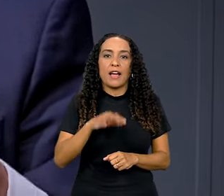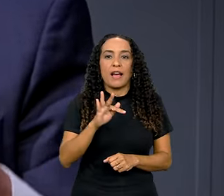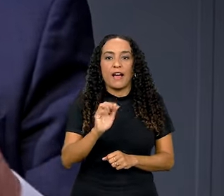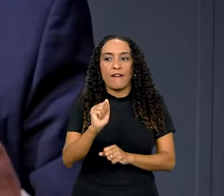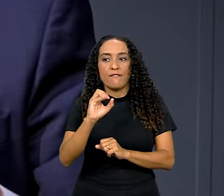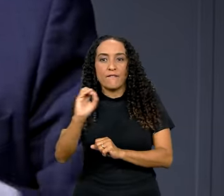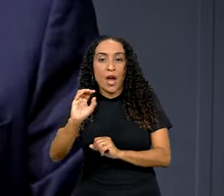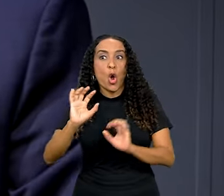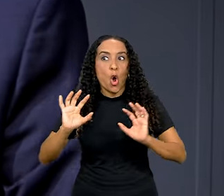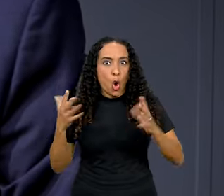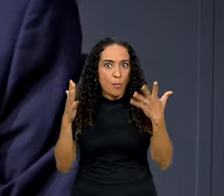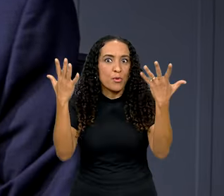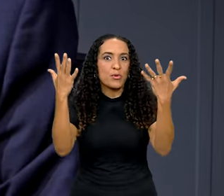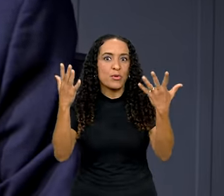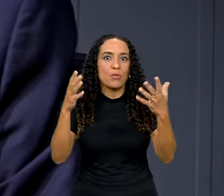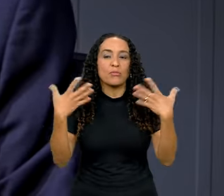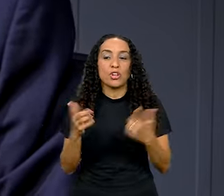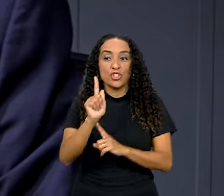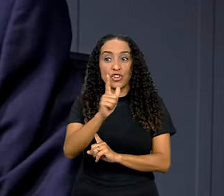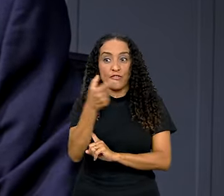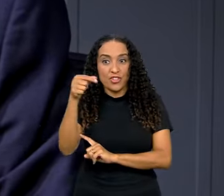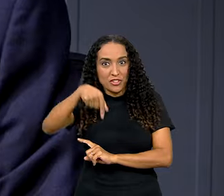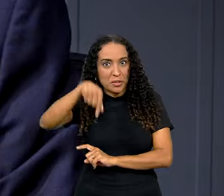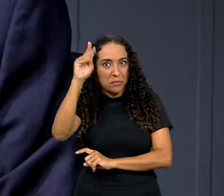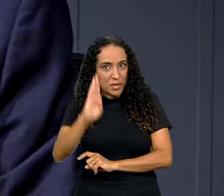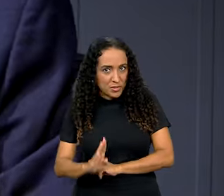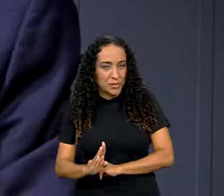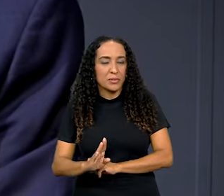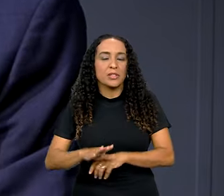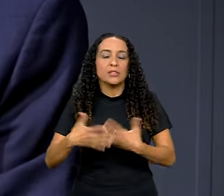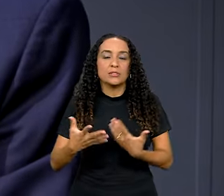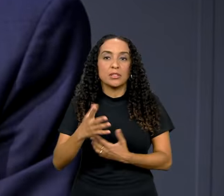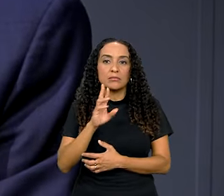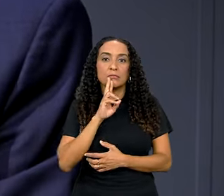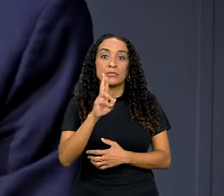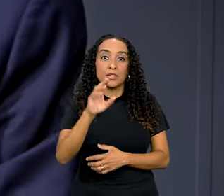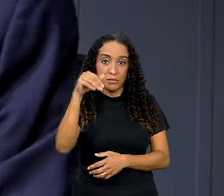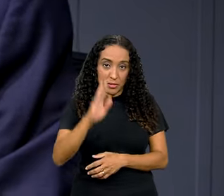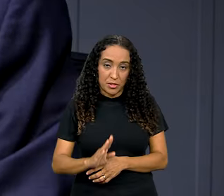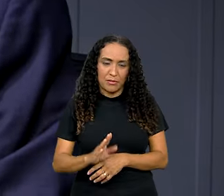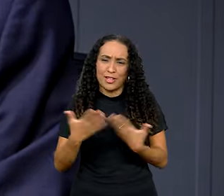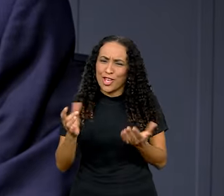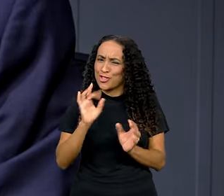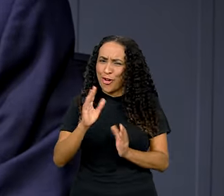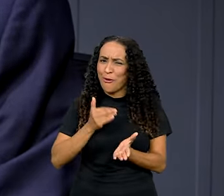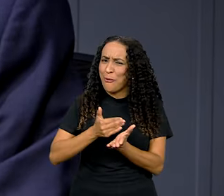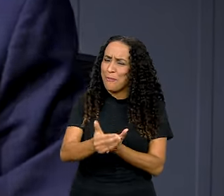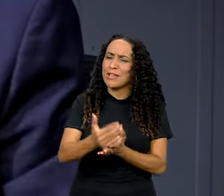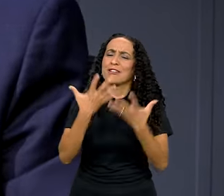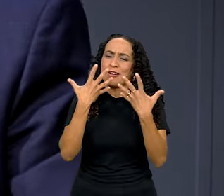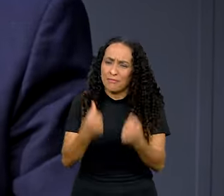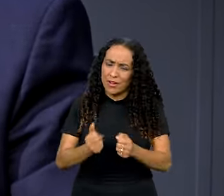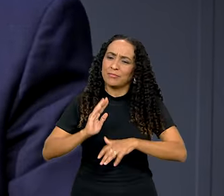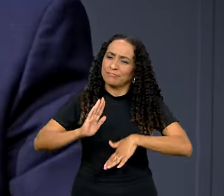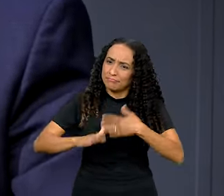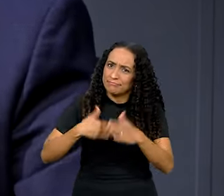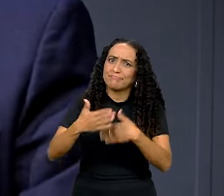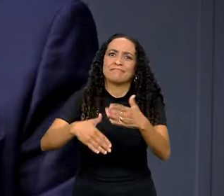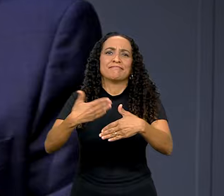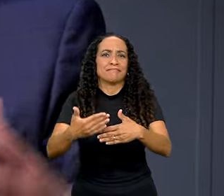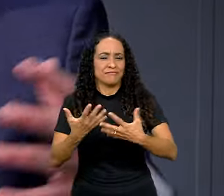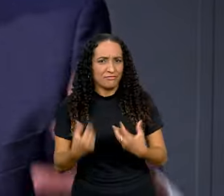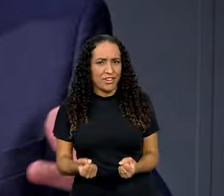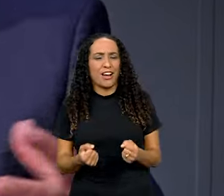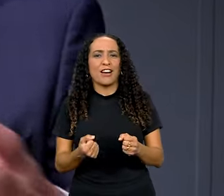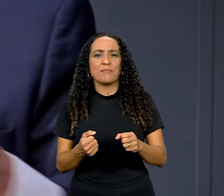inclusive comemorou quando do G20 no Brasil esse resultado do Brasil e é só um começo a gente vai prosseguir